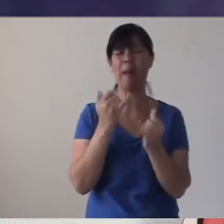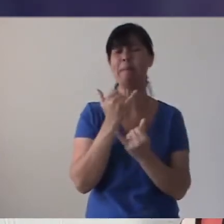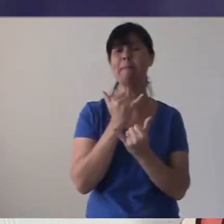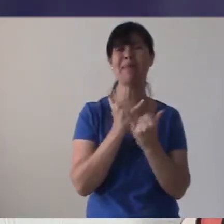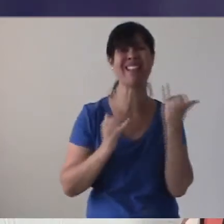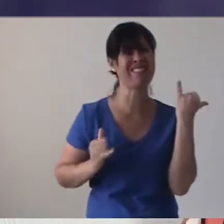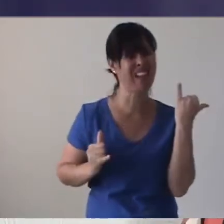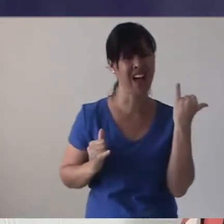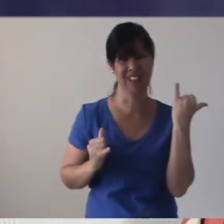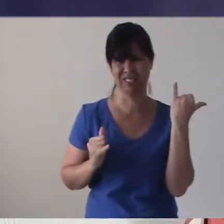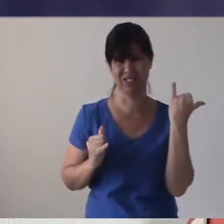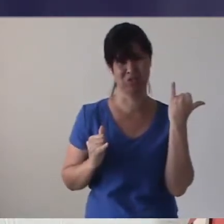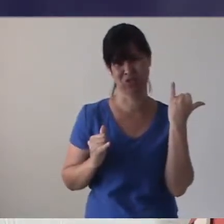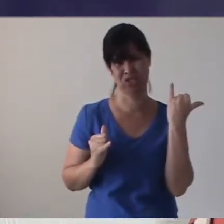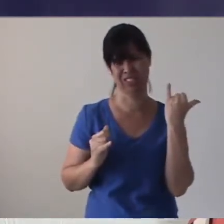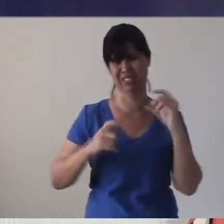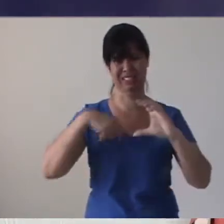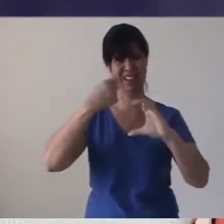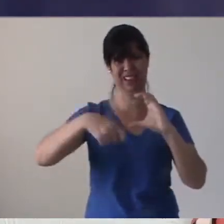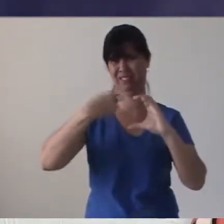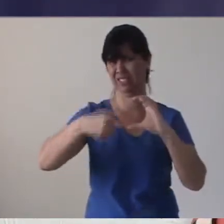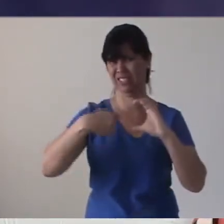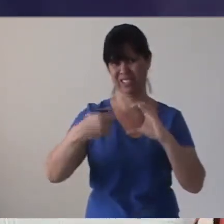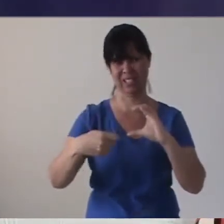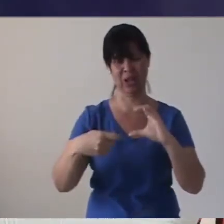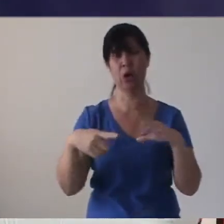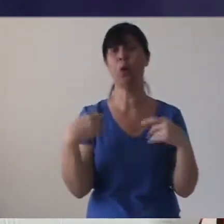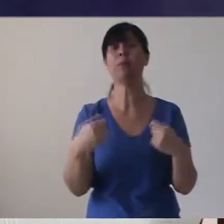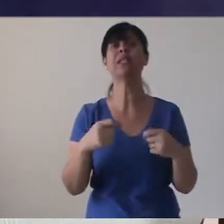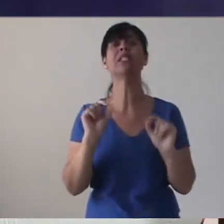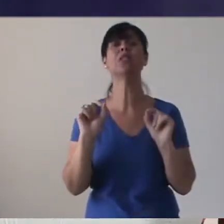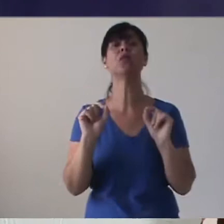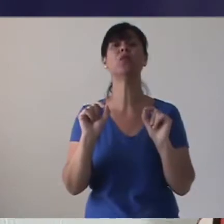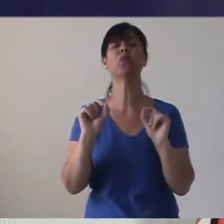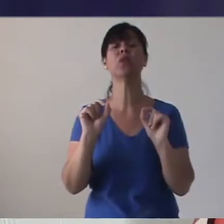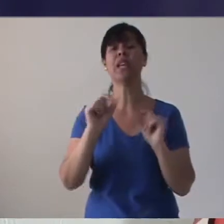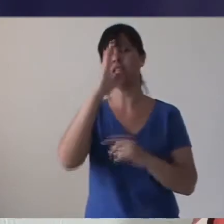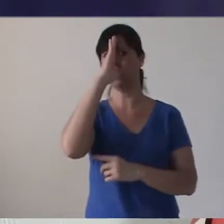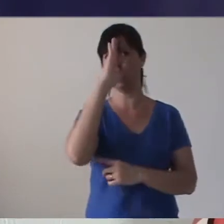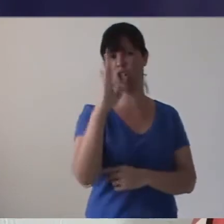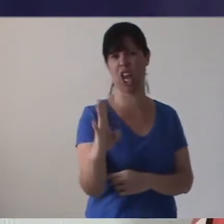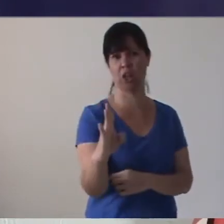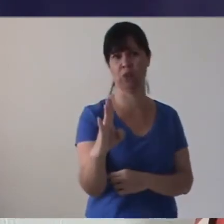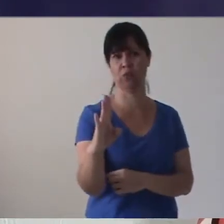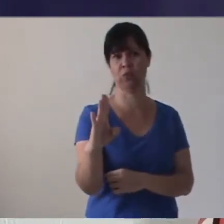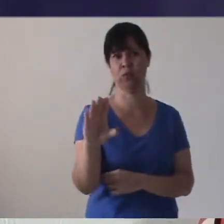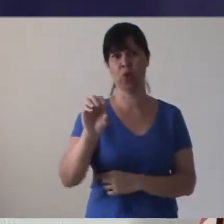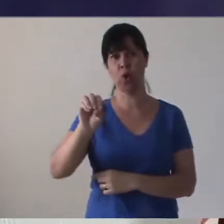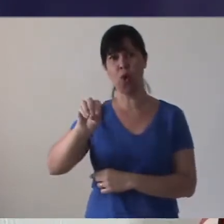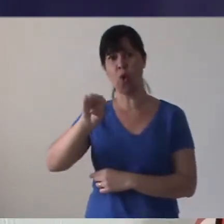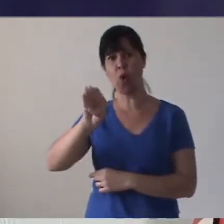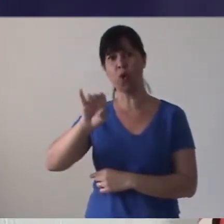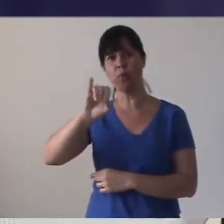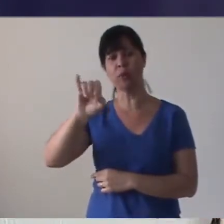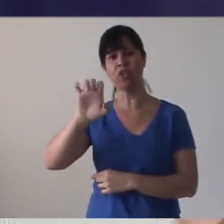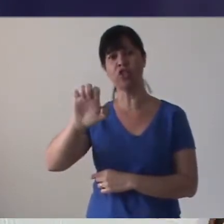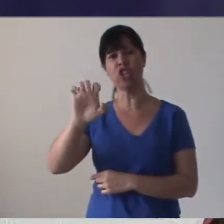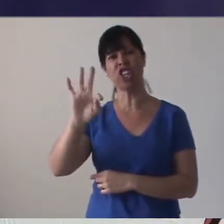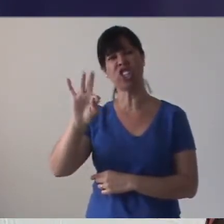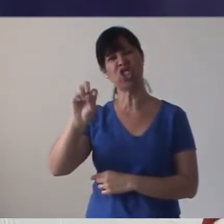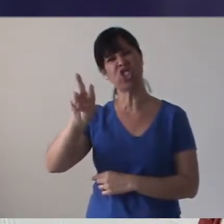gravação, né? Então você tem que ser extremamente objetivo na sua gravação, né?